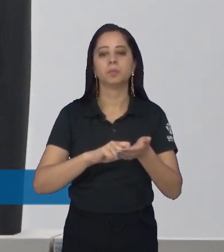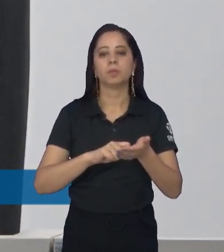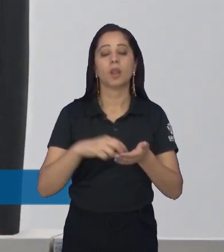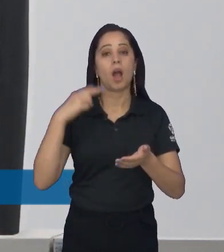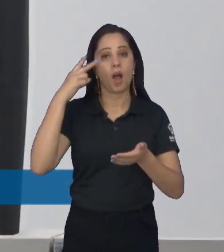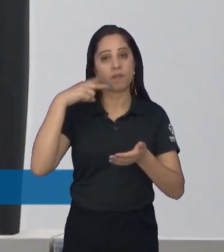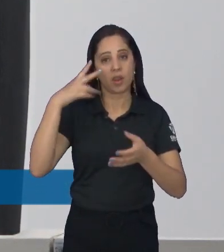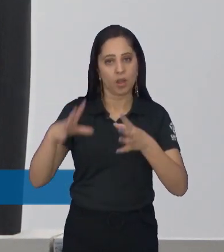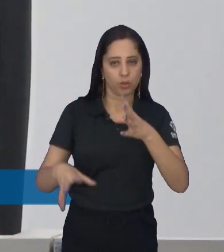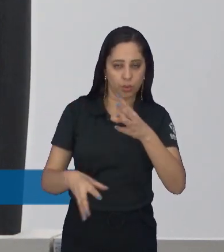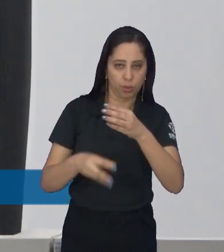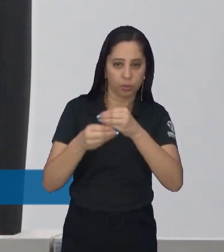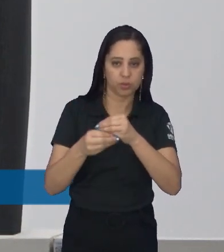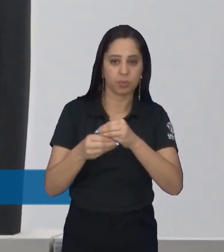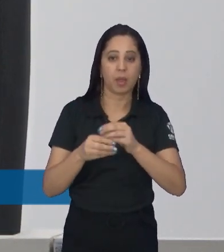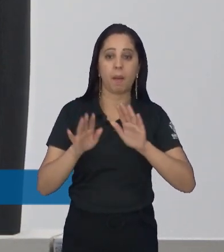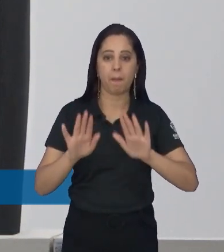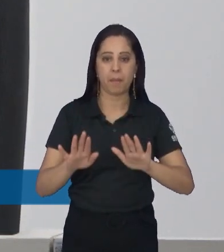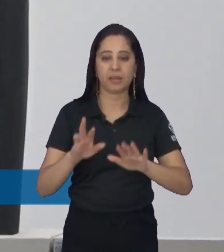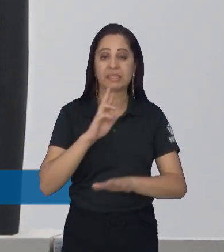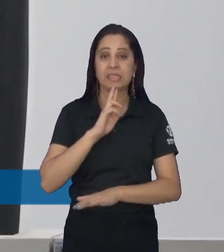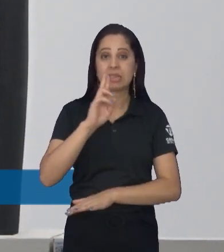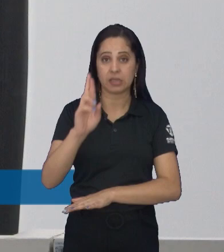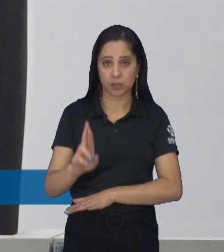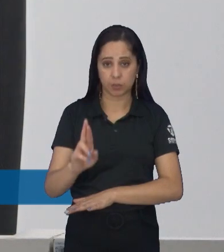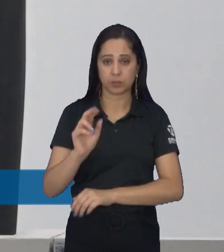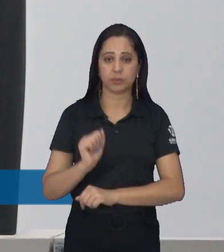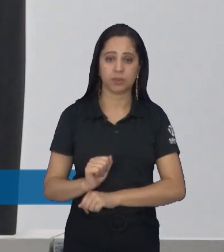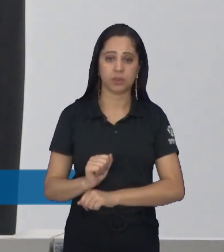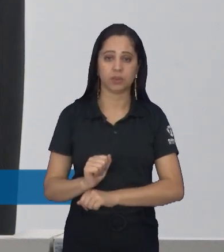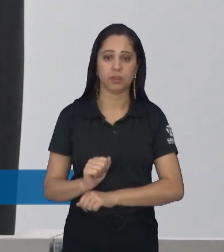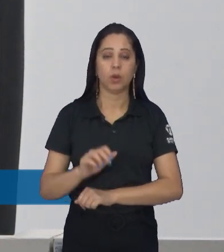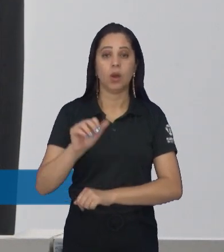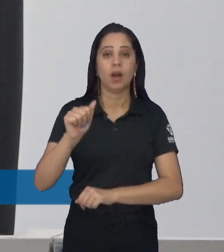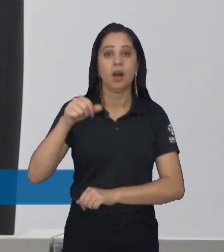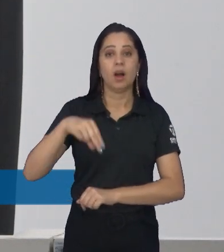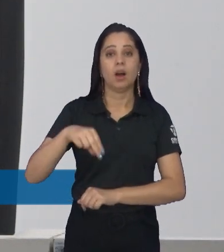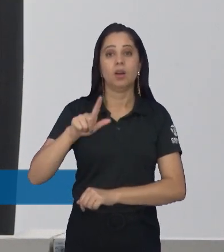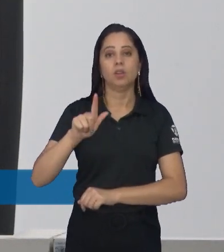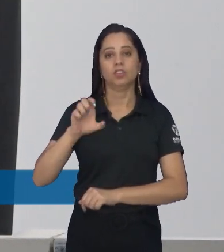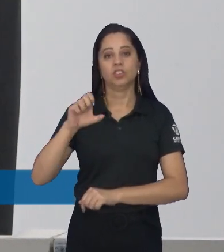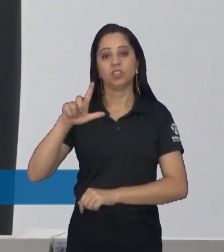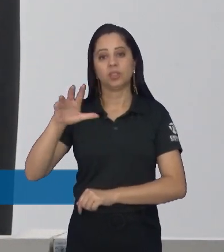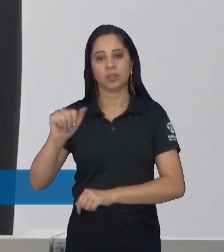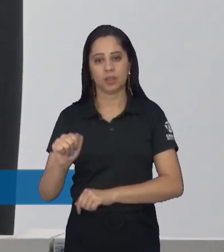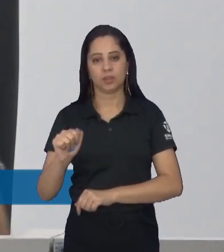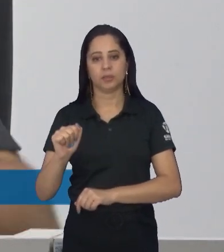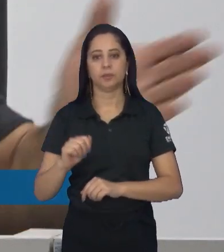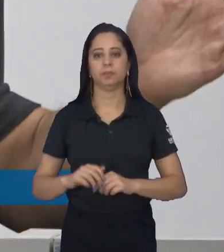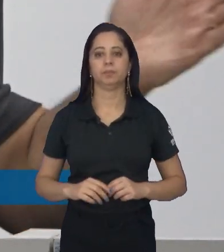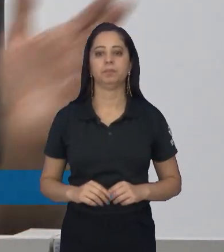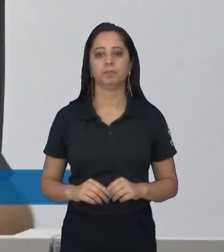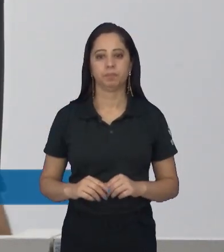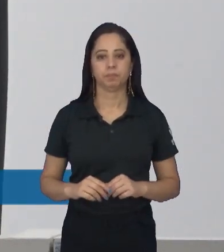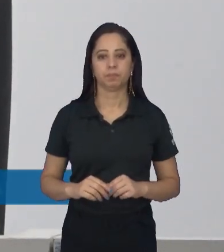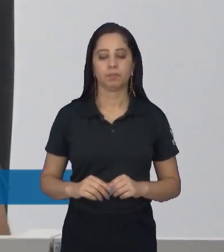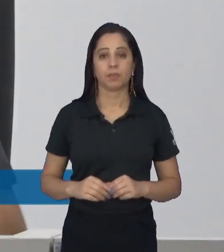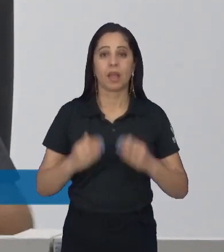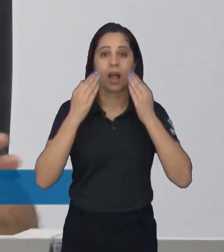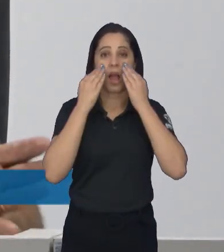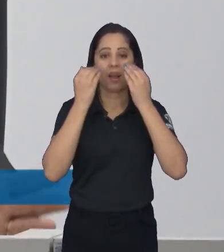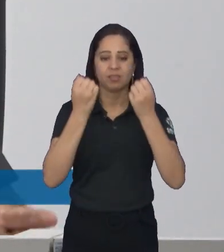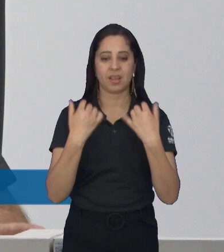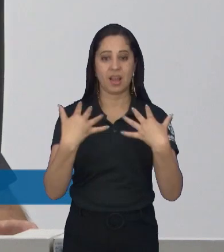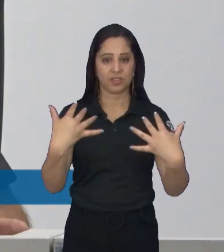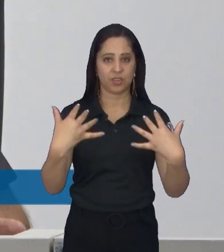da vereadora Amélia Mas respondendo a uma pergunta da Angela o rito é o seguinte né o Anjo a audiência pública